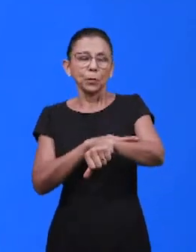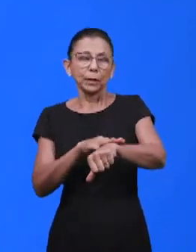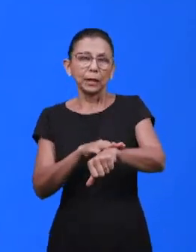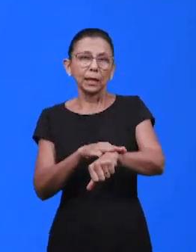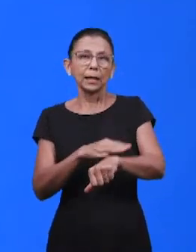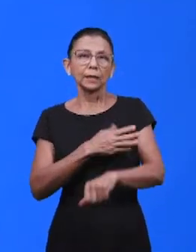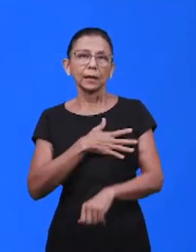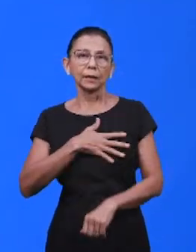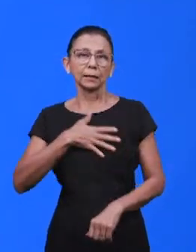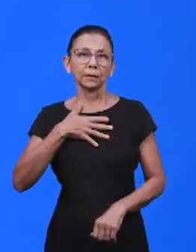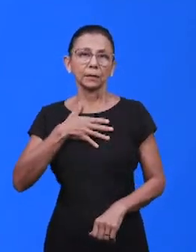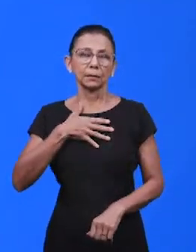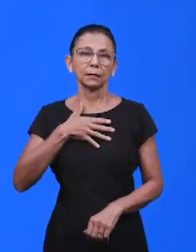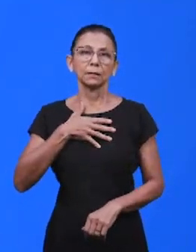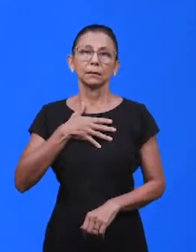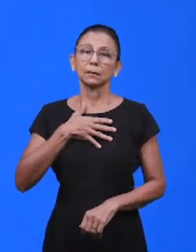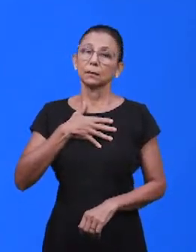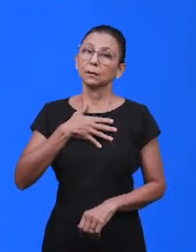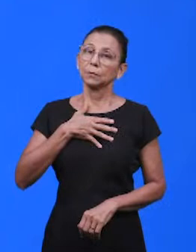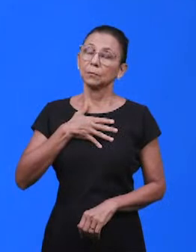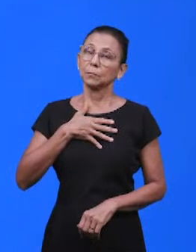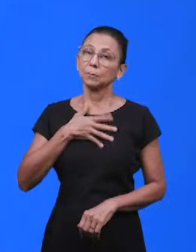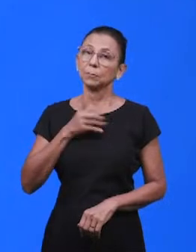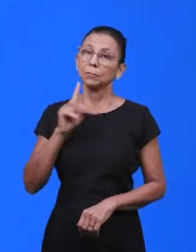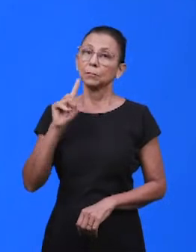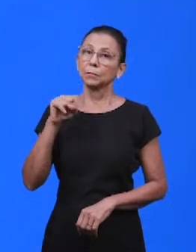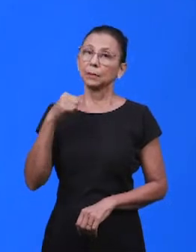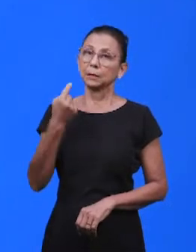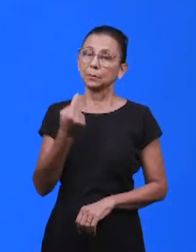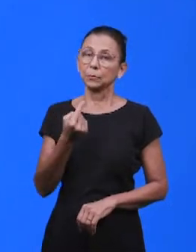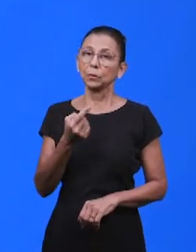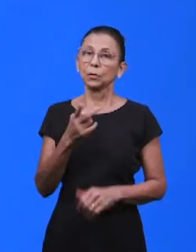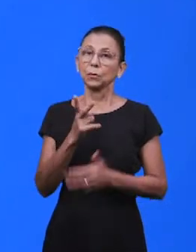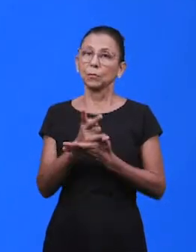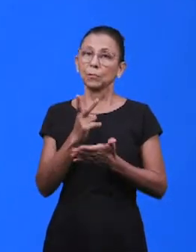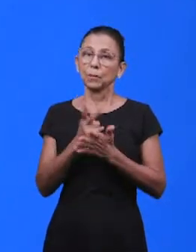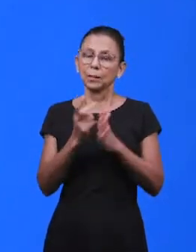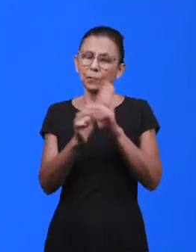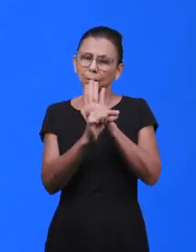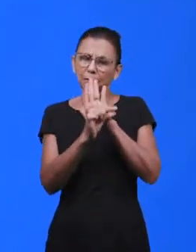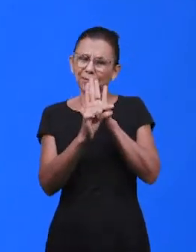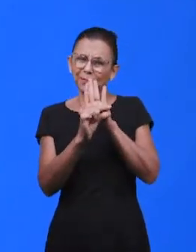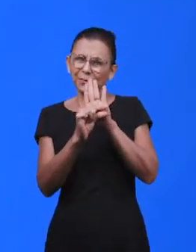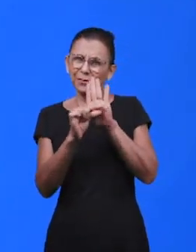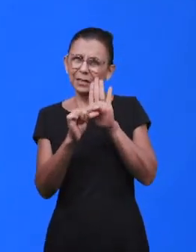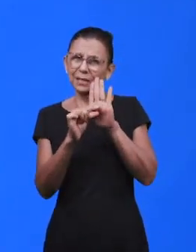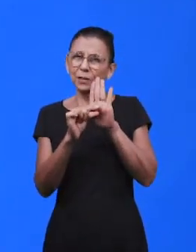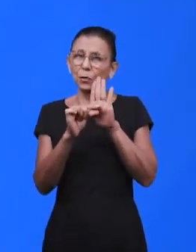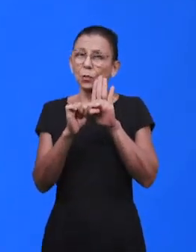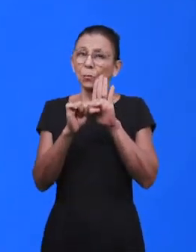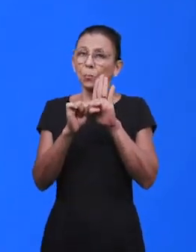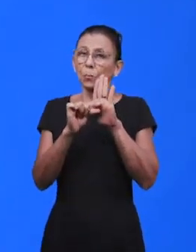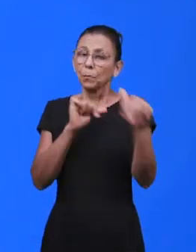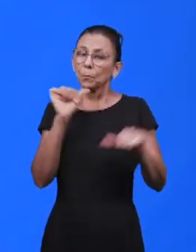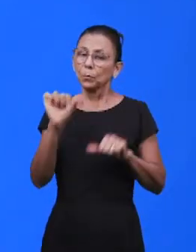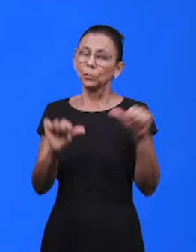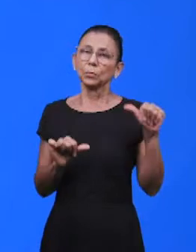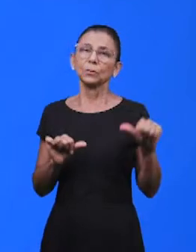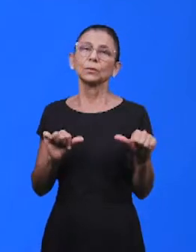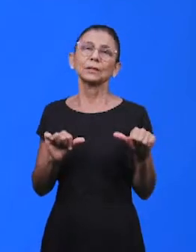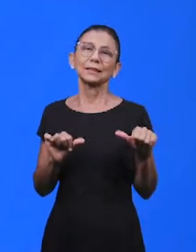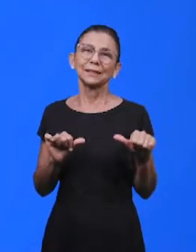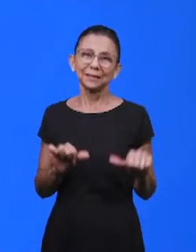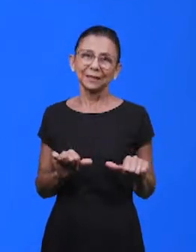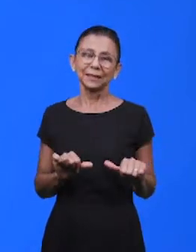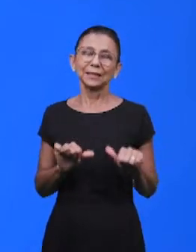determinado momento do versículo a coisa muda. Porque vai mostrar exatamente ali aqueles que param